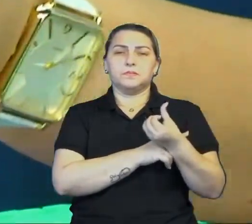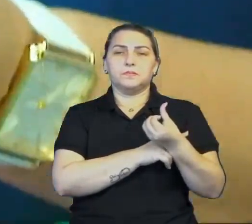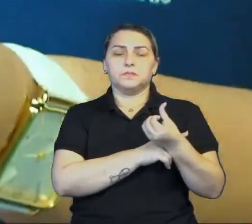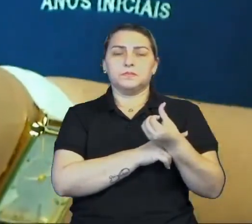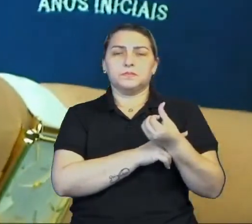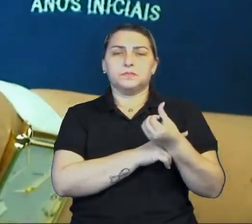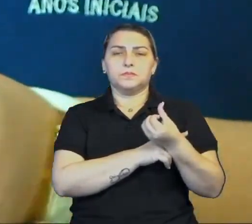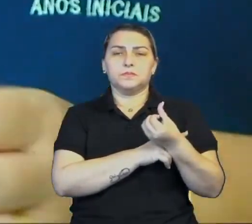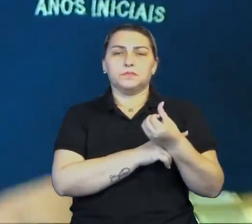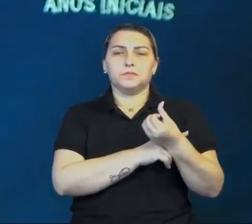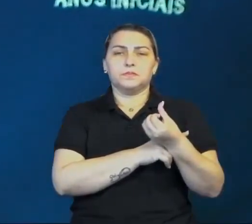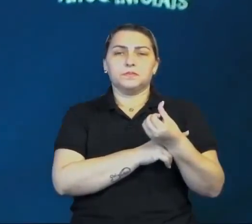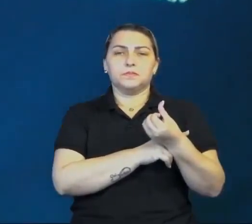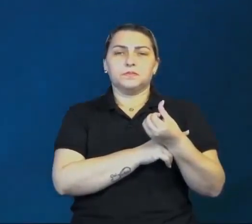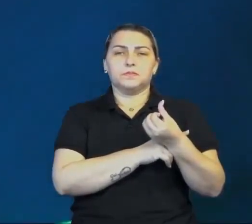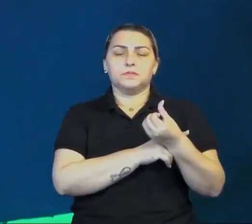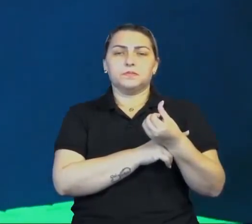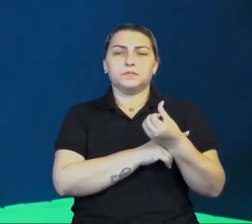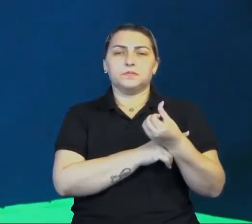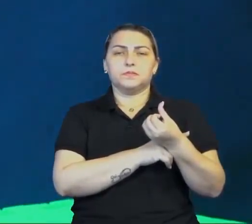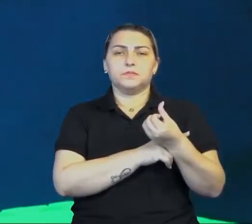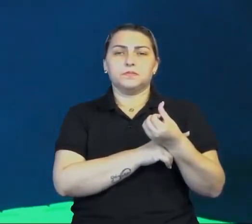o 6,